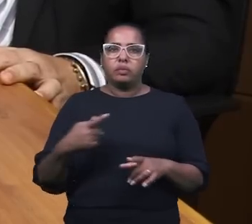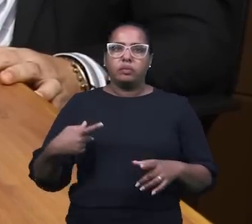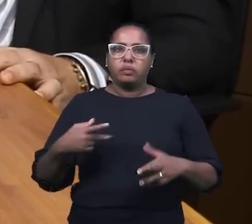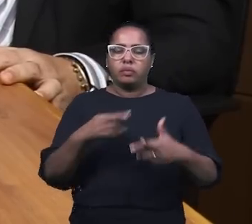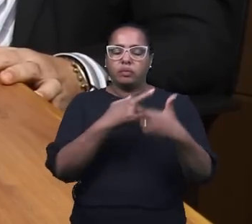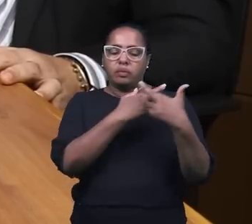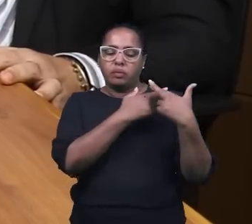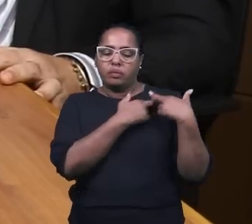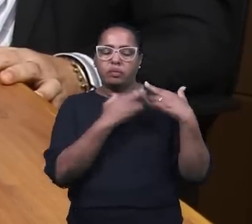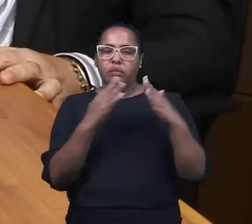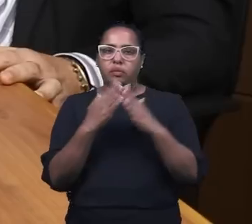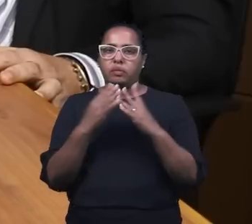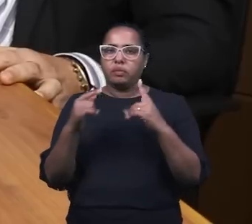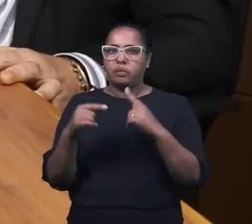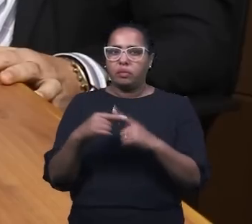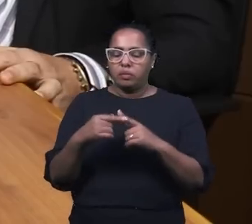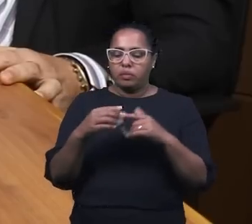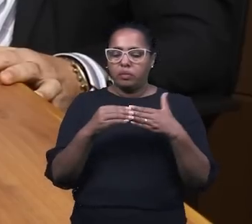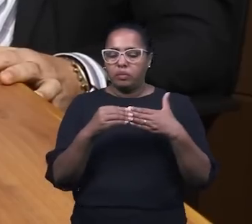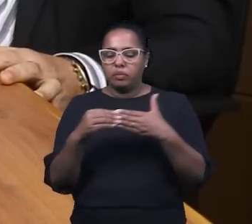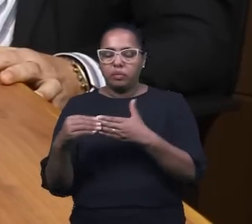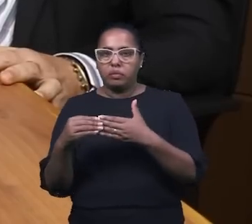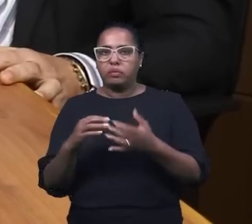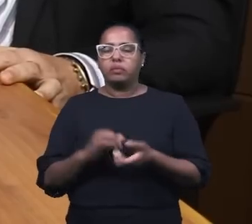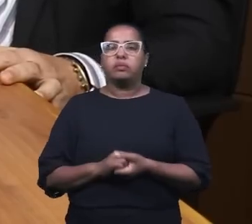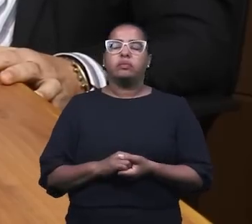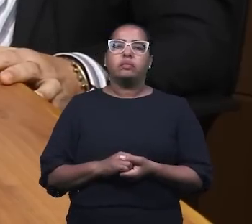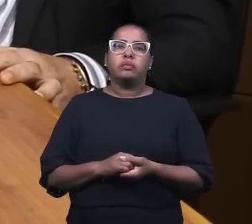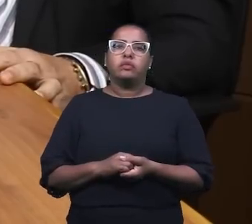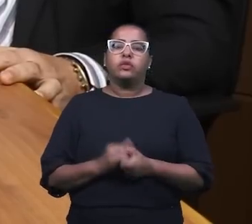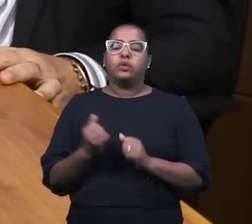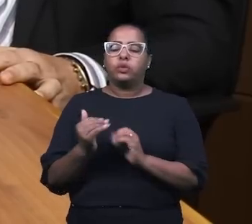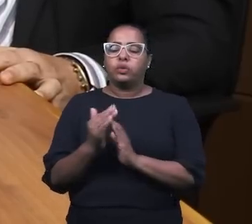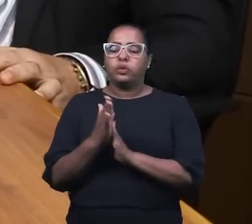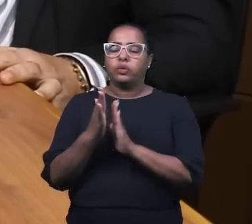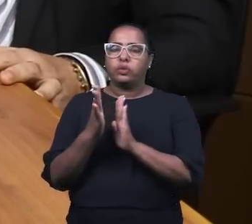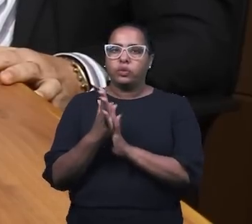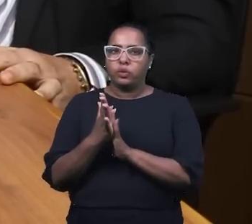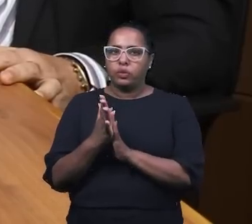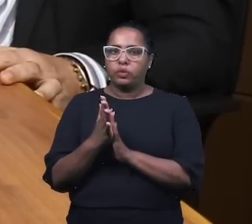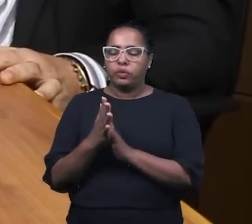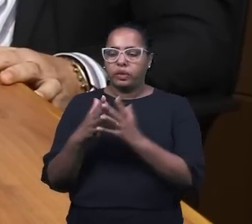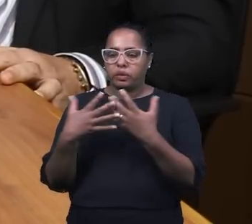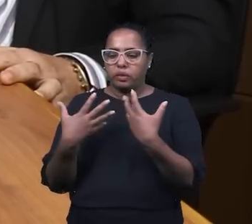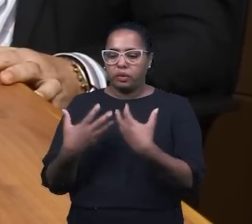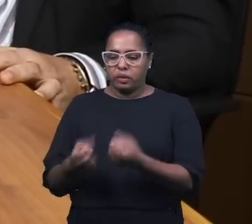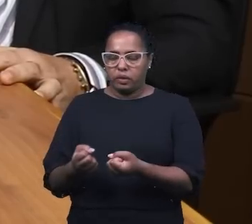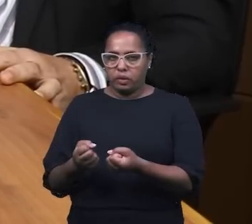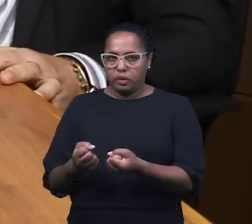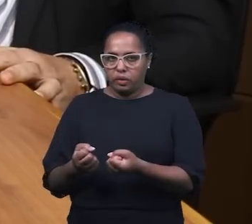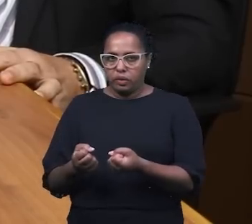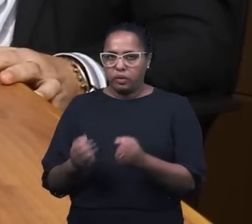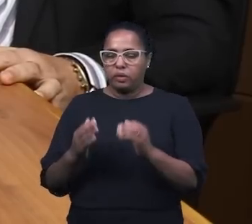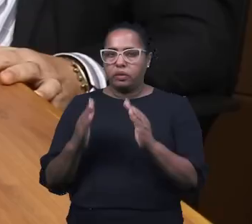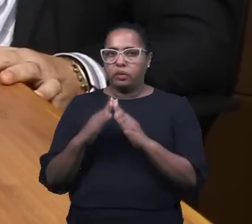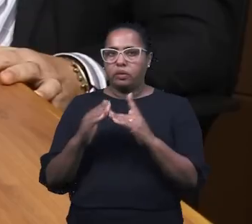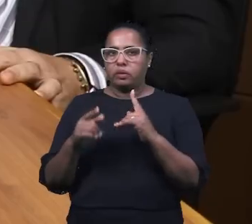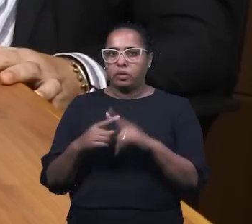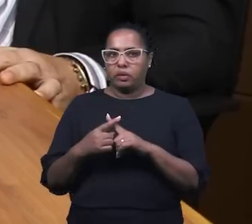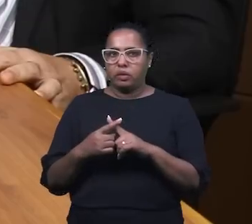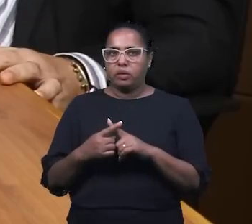que é o responsável pela igreja, ele vai direcionar. E aí esse louvor estando aprovado na